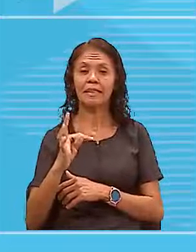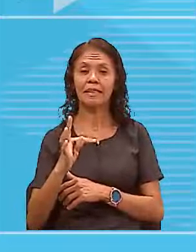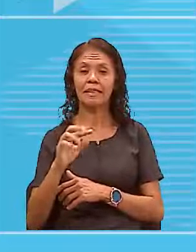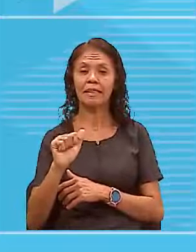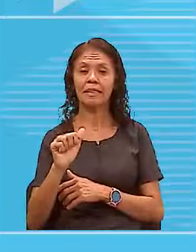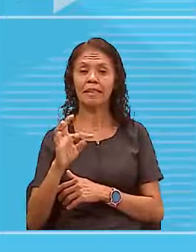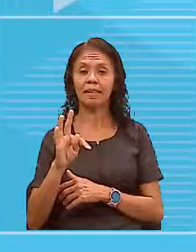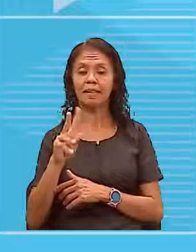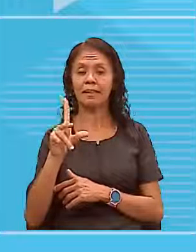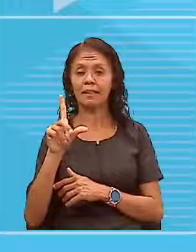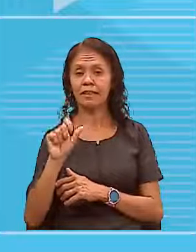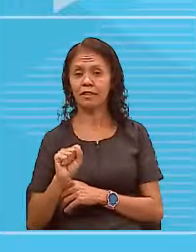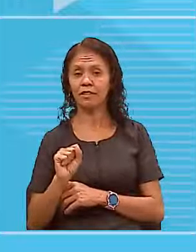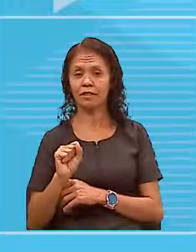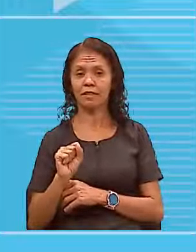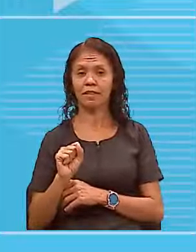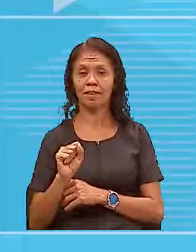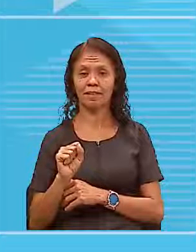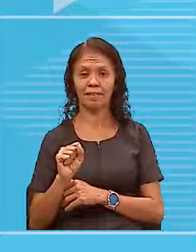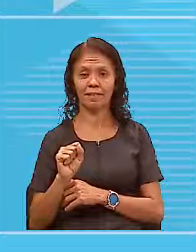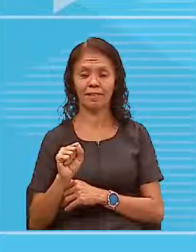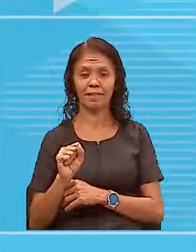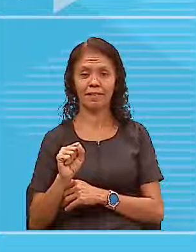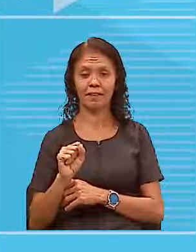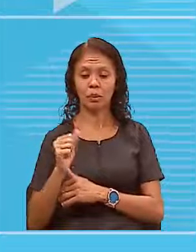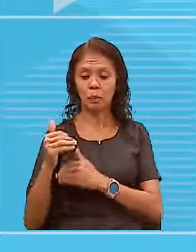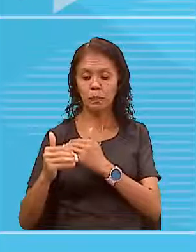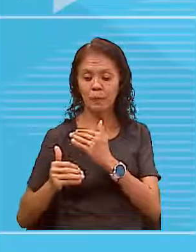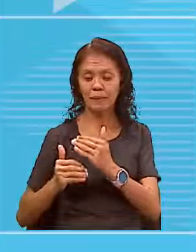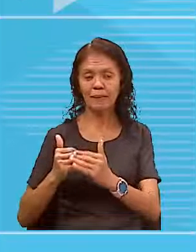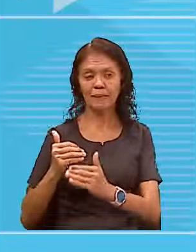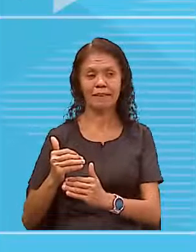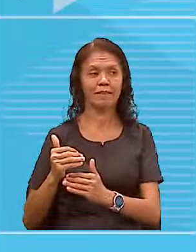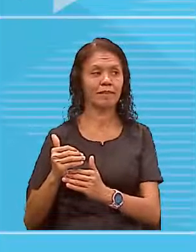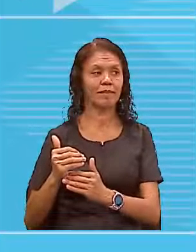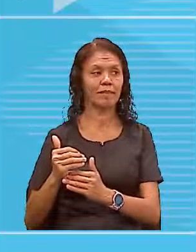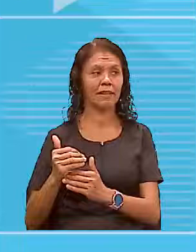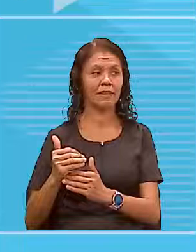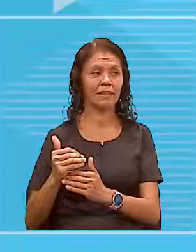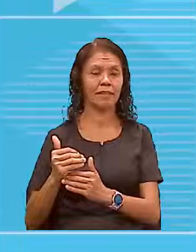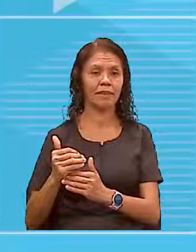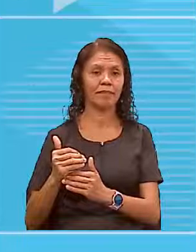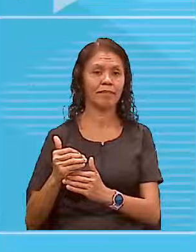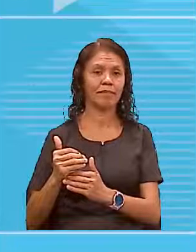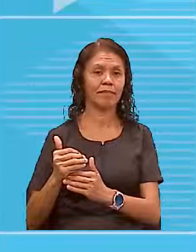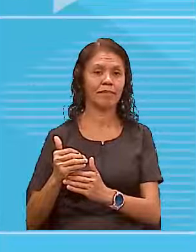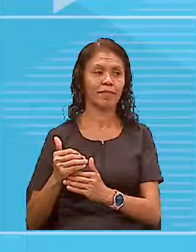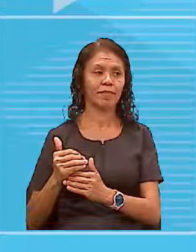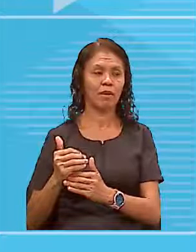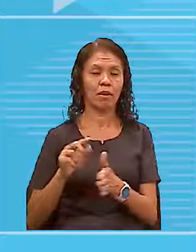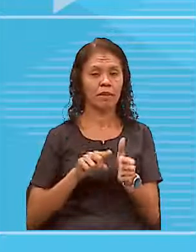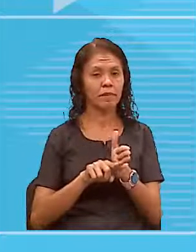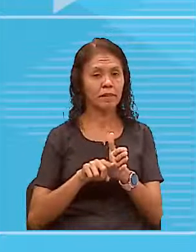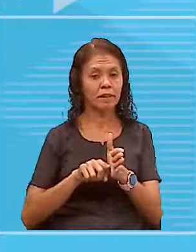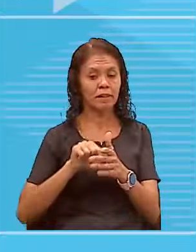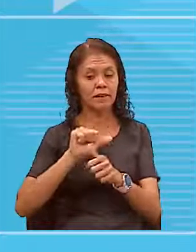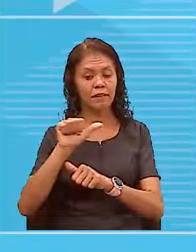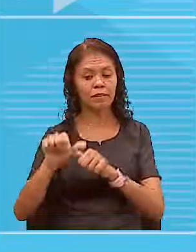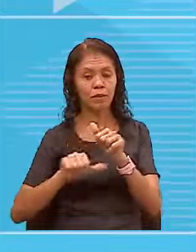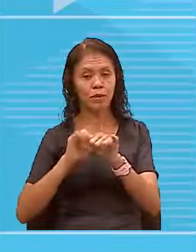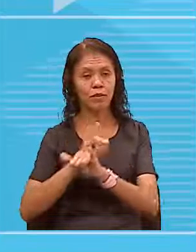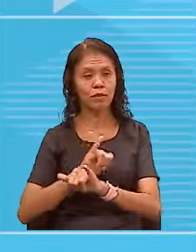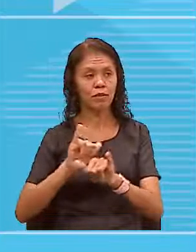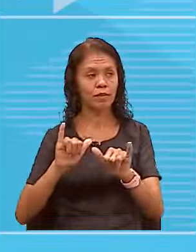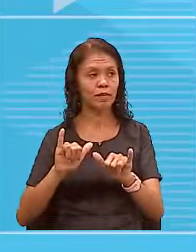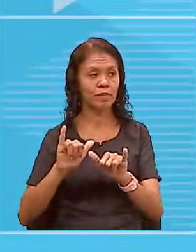você vai tomar a decisão agora. Eu acabei de transformar os dados em informação, e essa informação